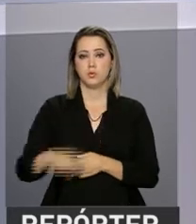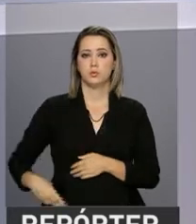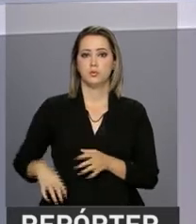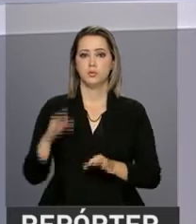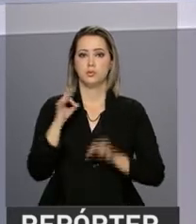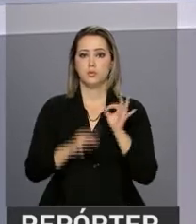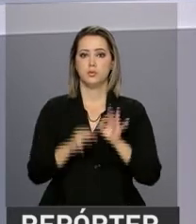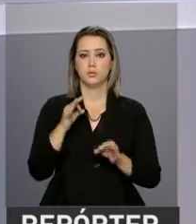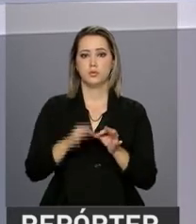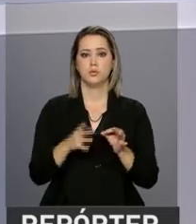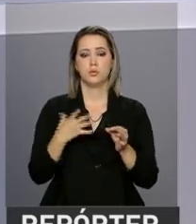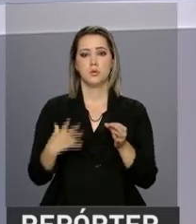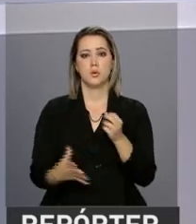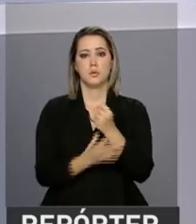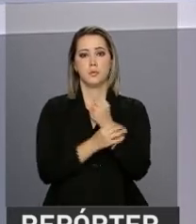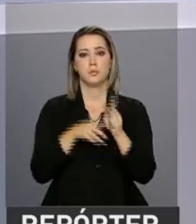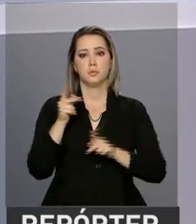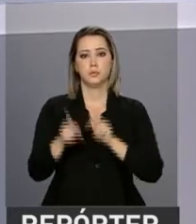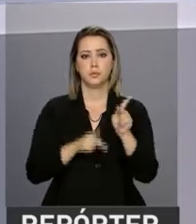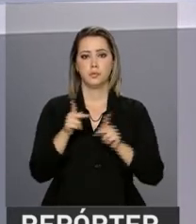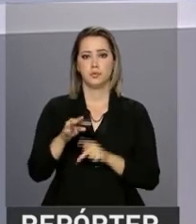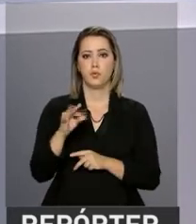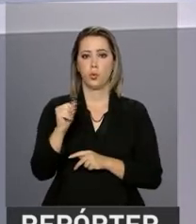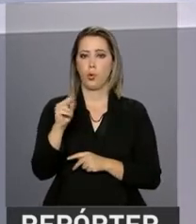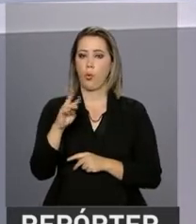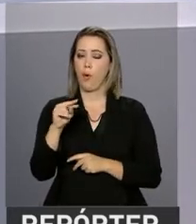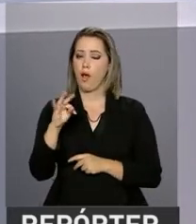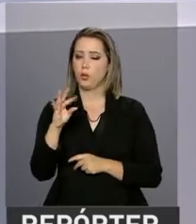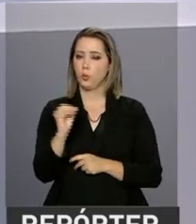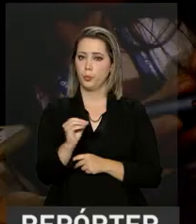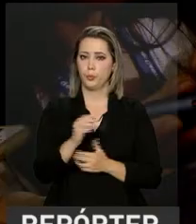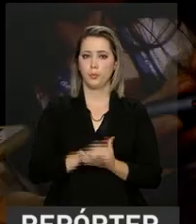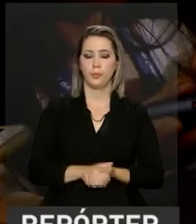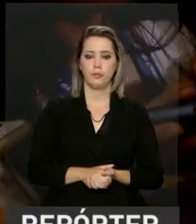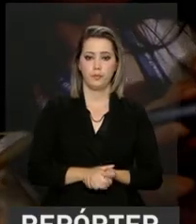ministro da Justiça e Segurança Pública, Torquato Jardim.